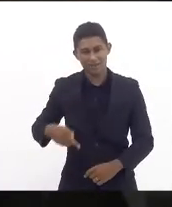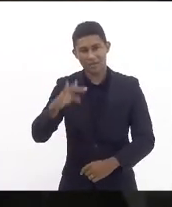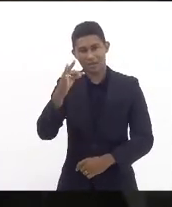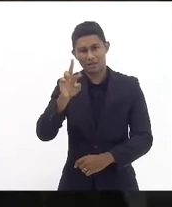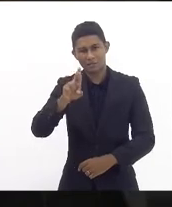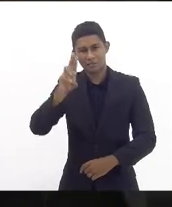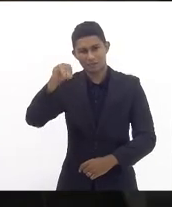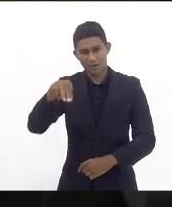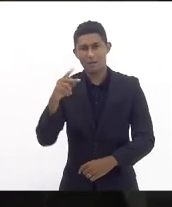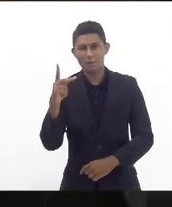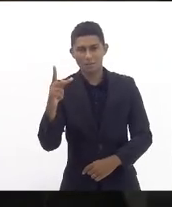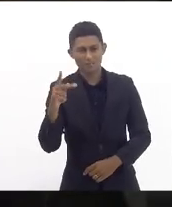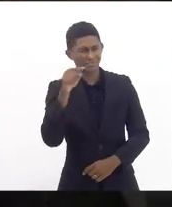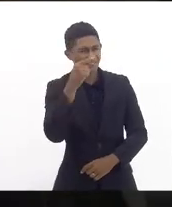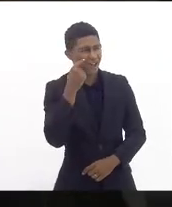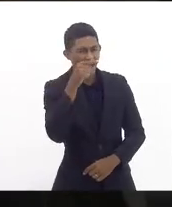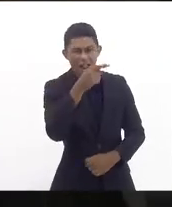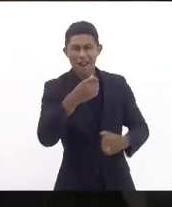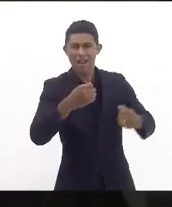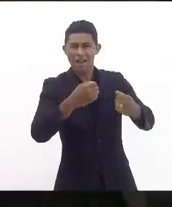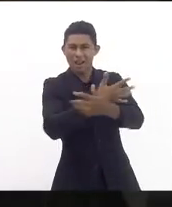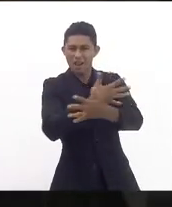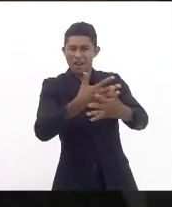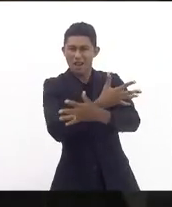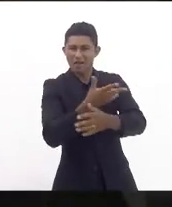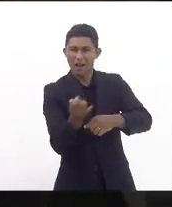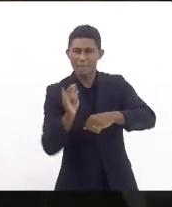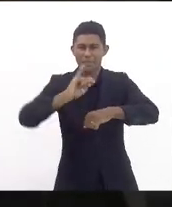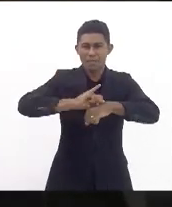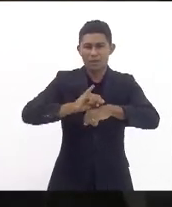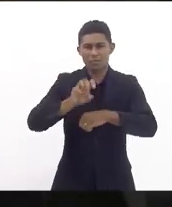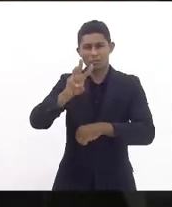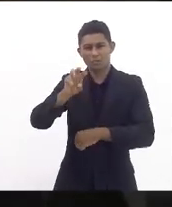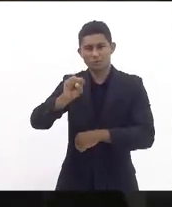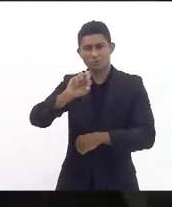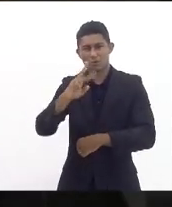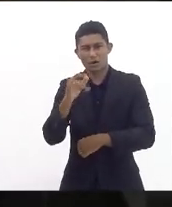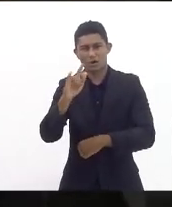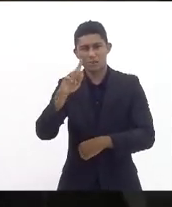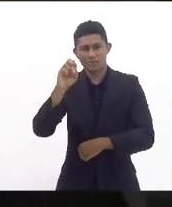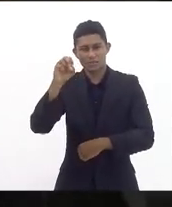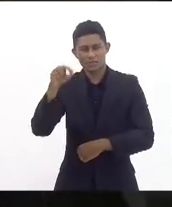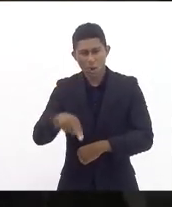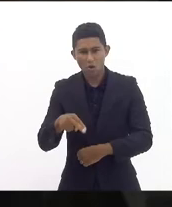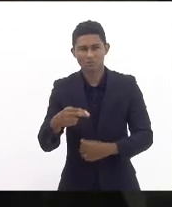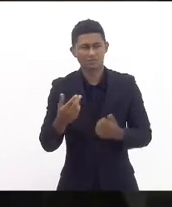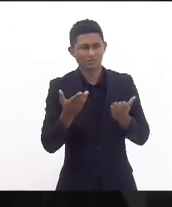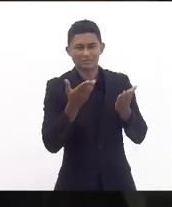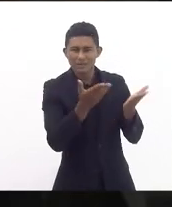e o Washington na capital dos Estados Unidos e